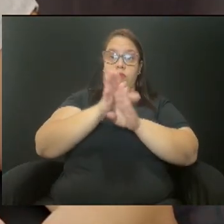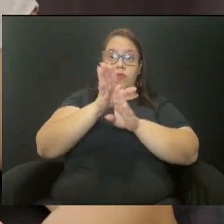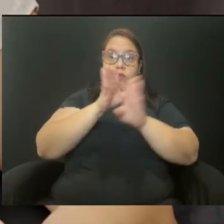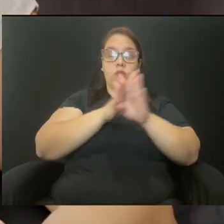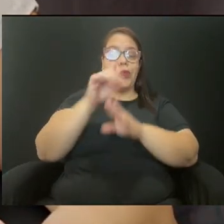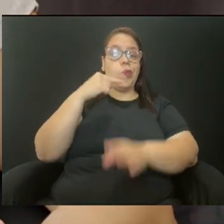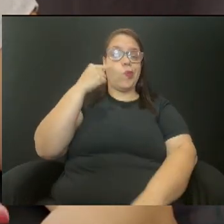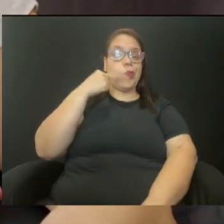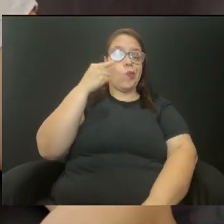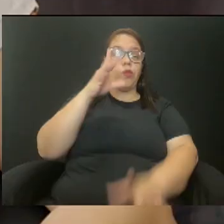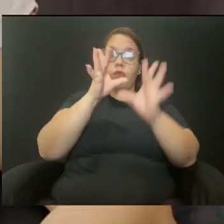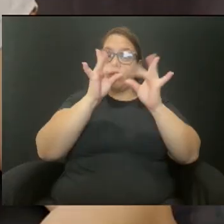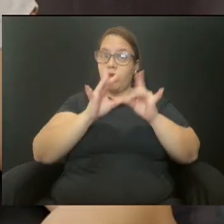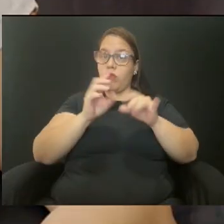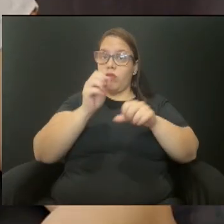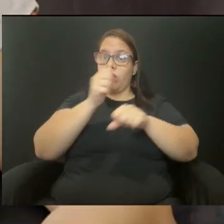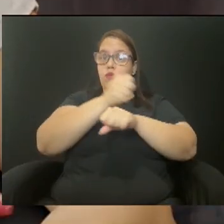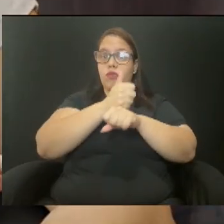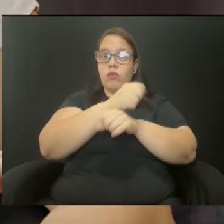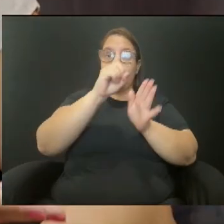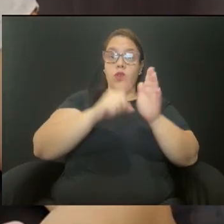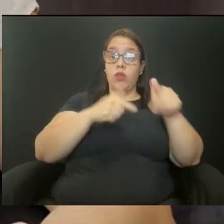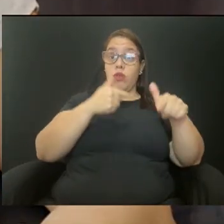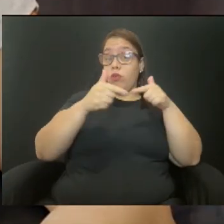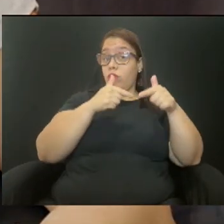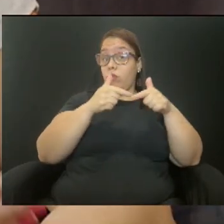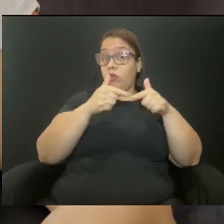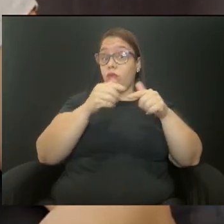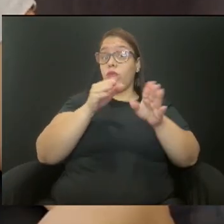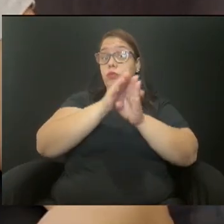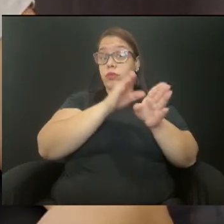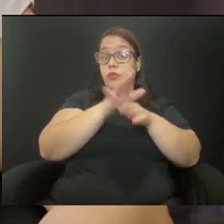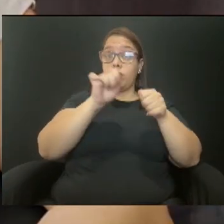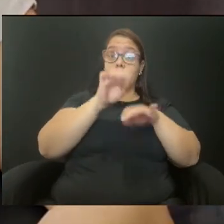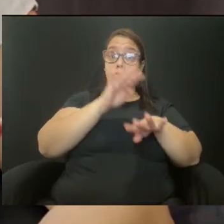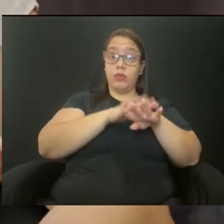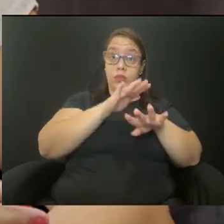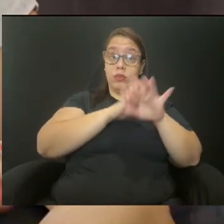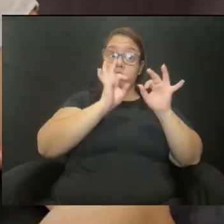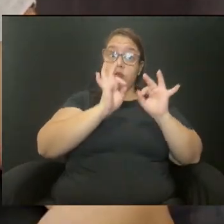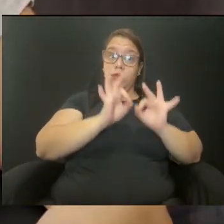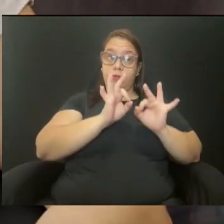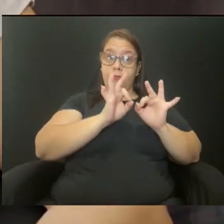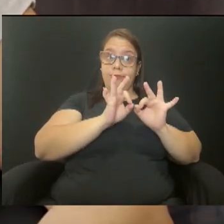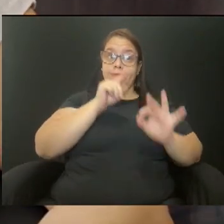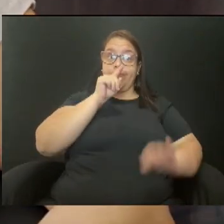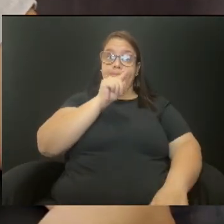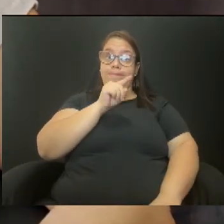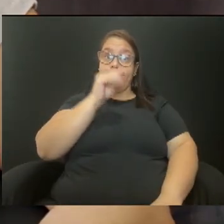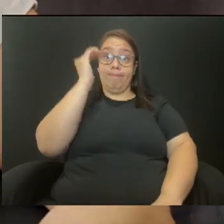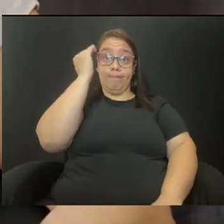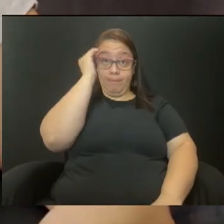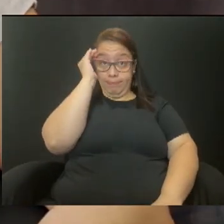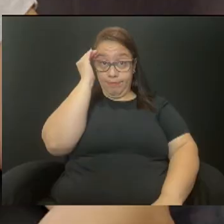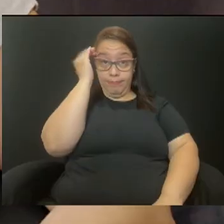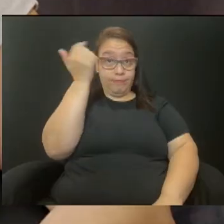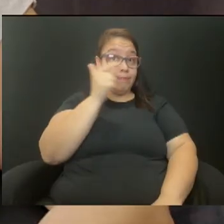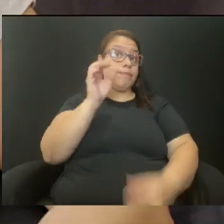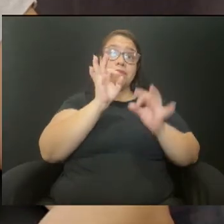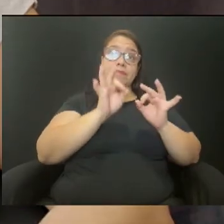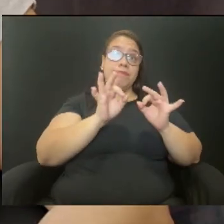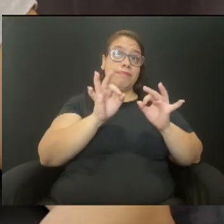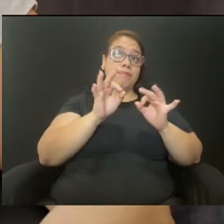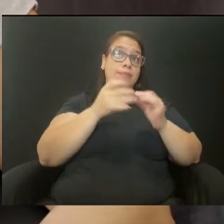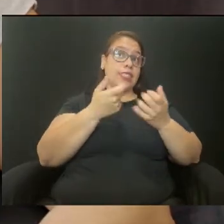especialista ali em direito do trabalho, para que ele te oriente, faça os cálculos corretamente, para que você, entendendo que não está correto, você não assine. Né,